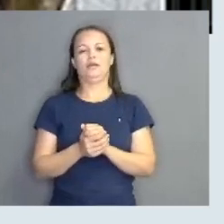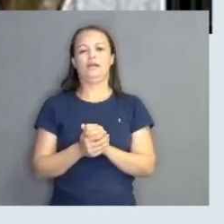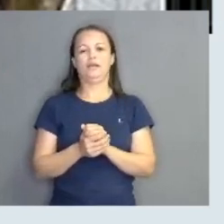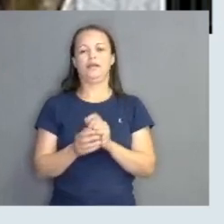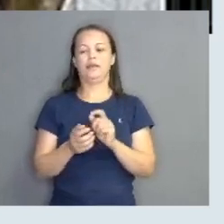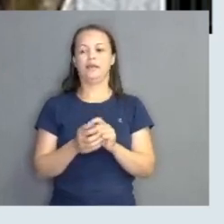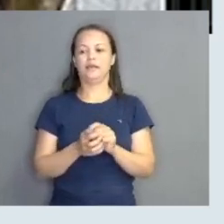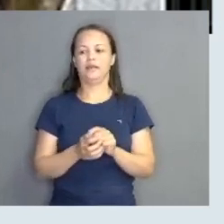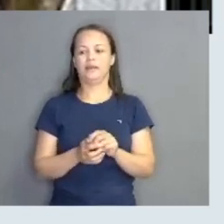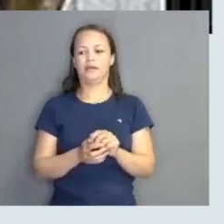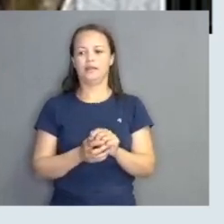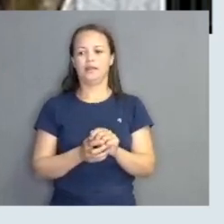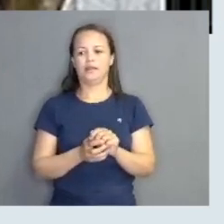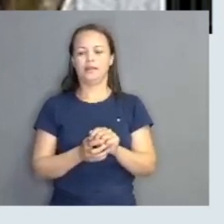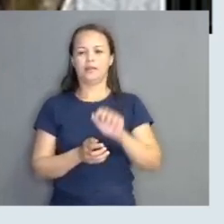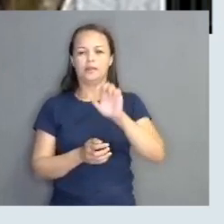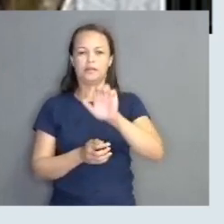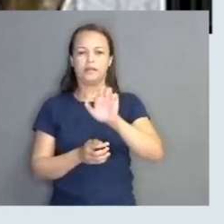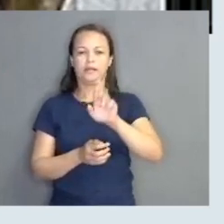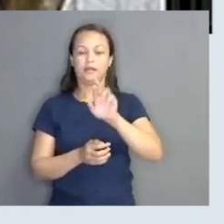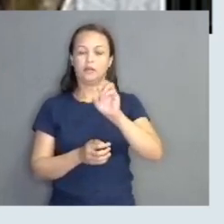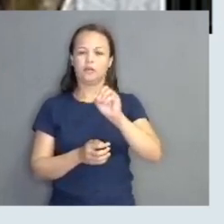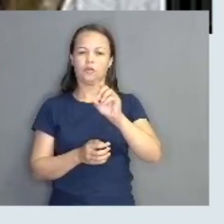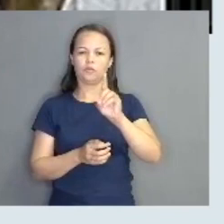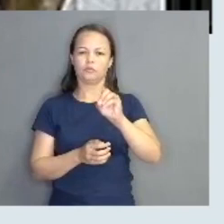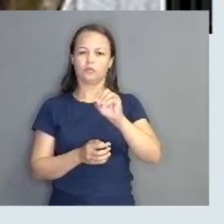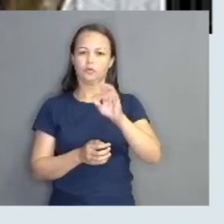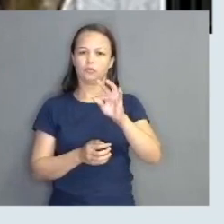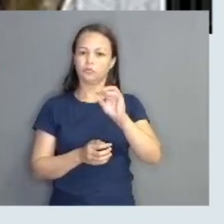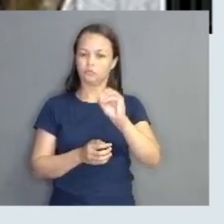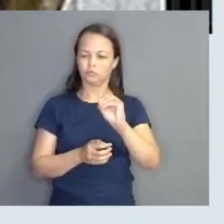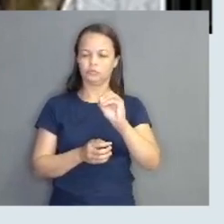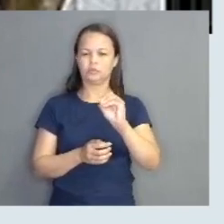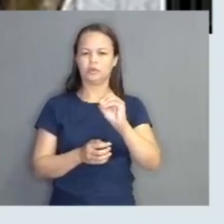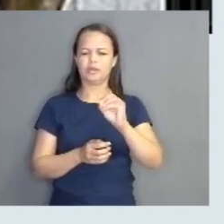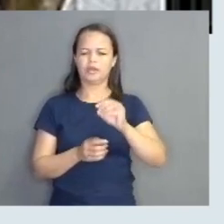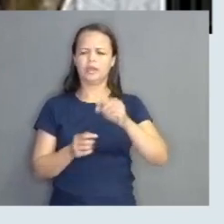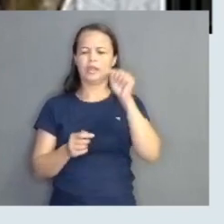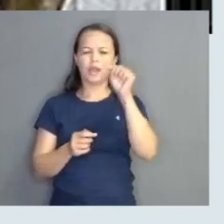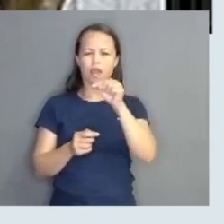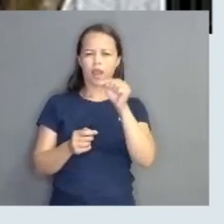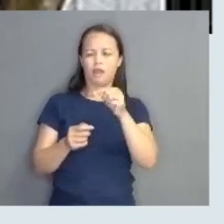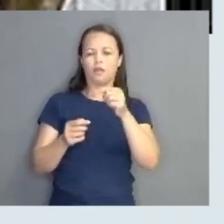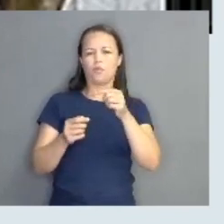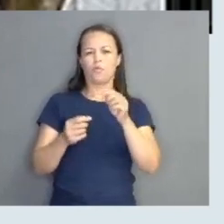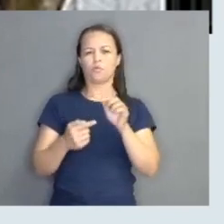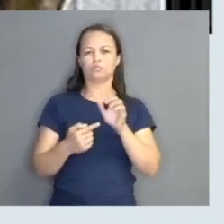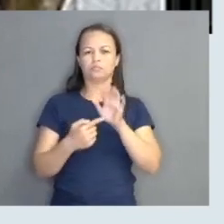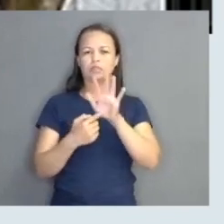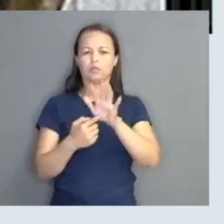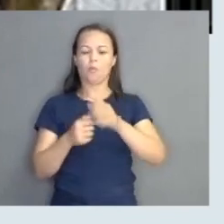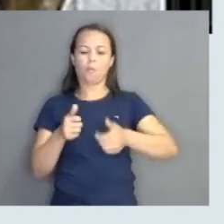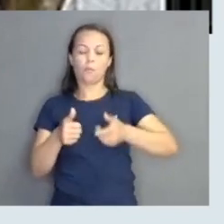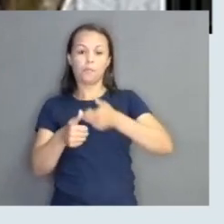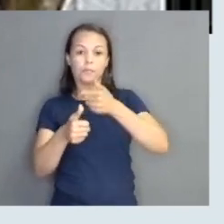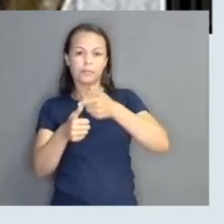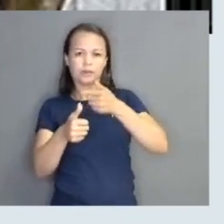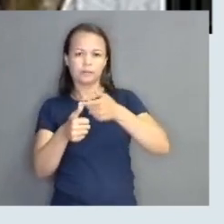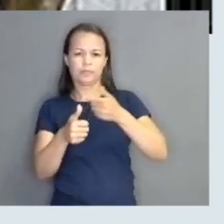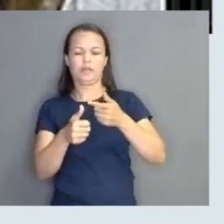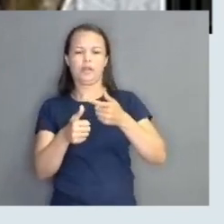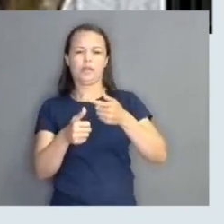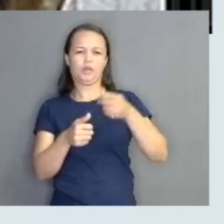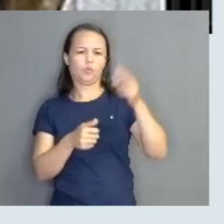Ele é considerado um dos primeiros historiadores, né? Ele vivia